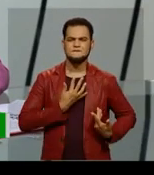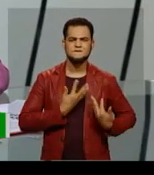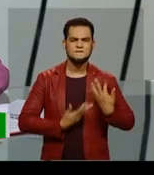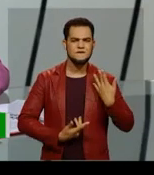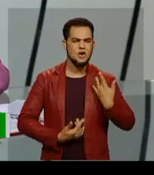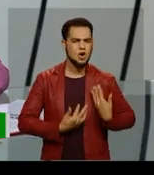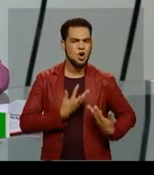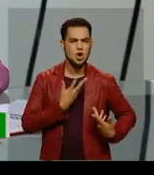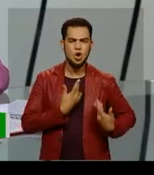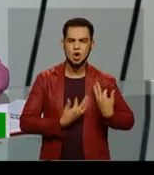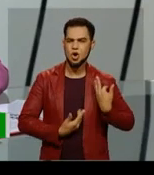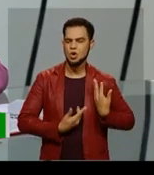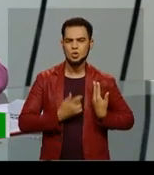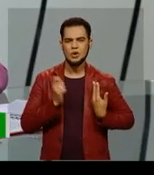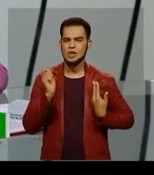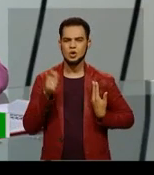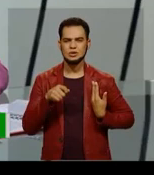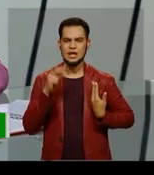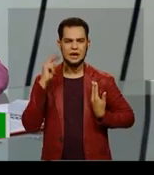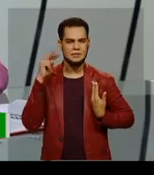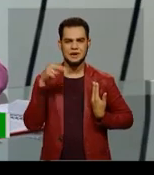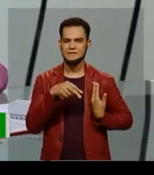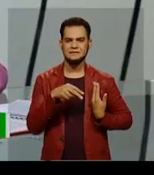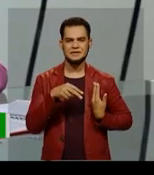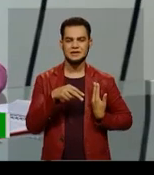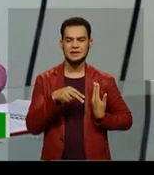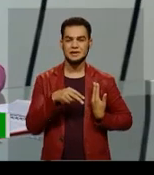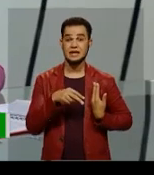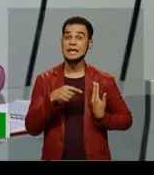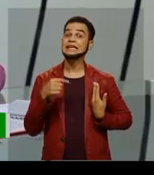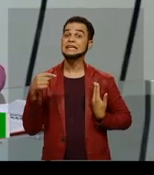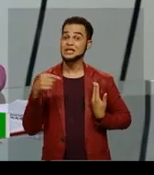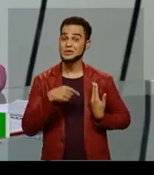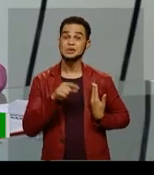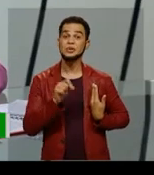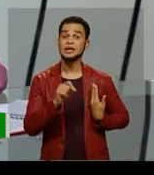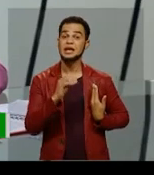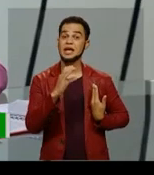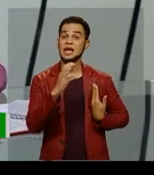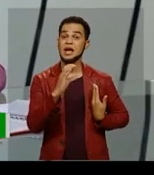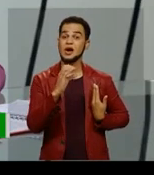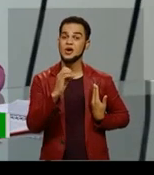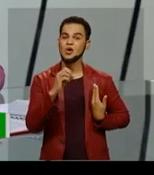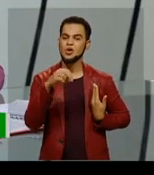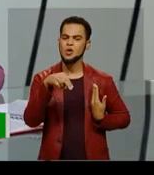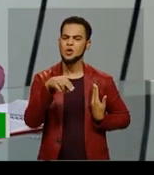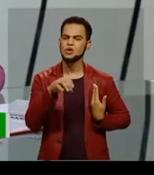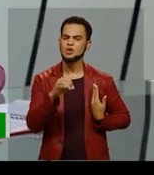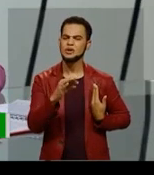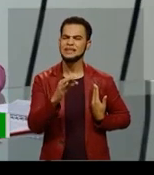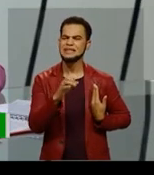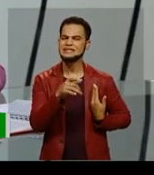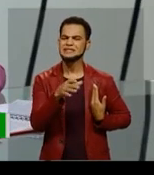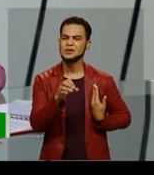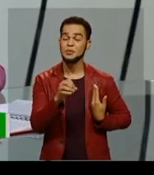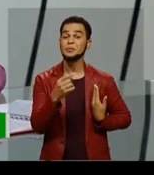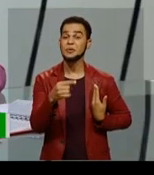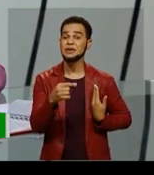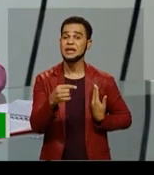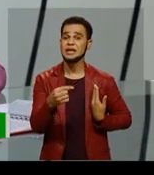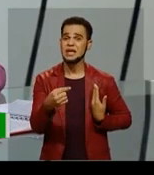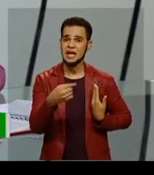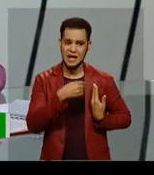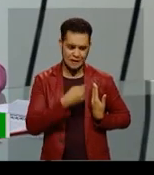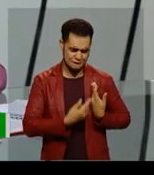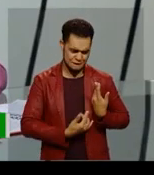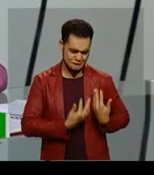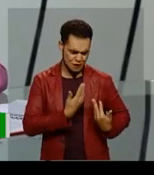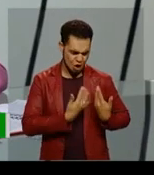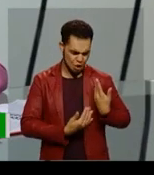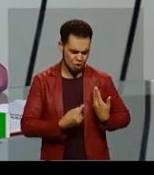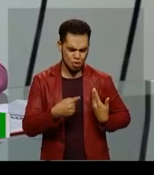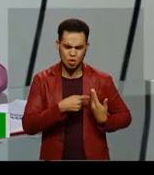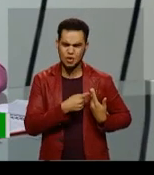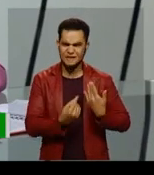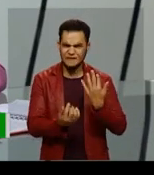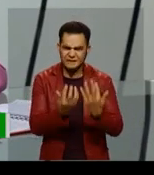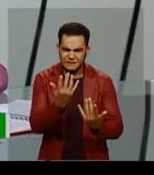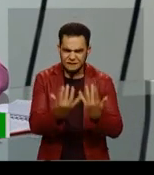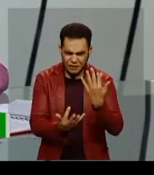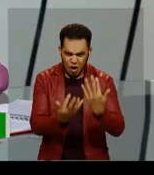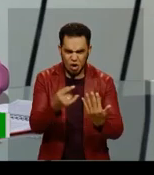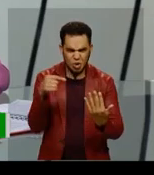ver. Aí tem o quê? Conotação. Porque amor é fogo, olha só. Então, na hora que você